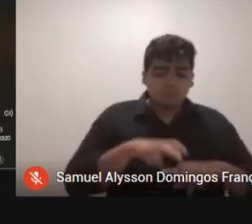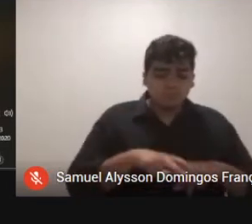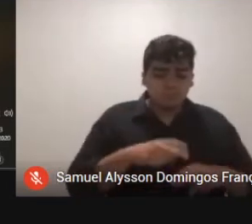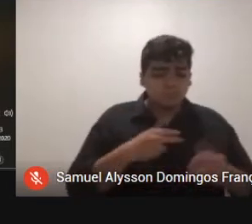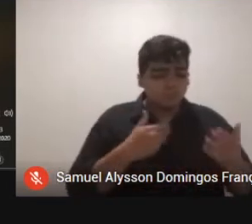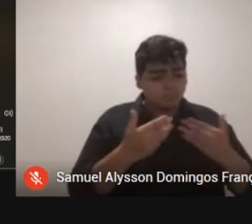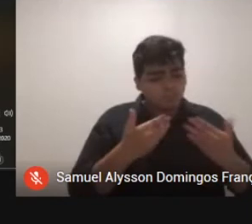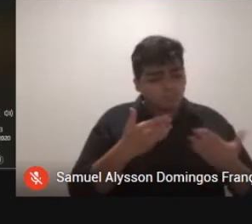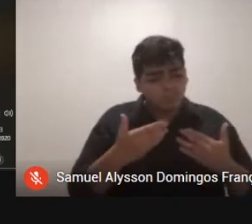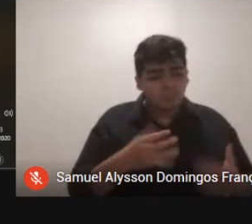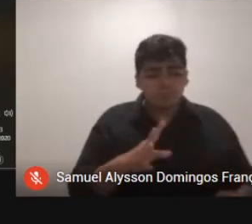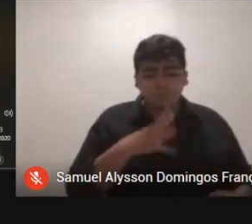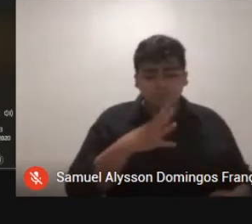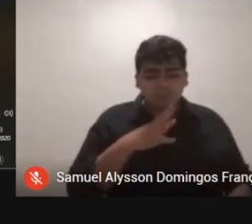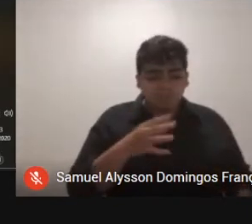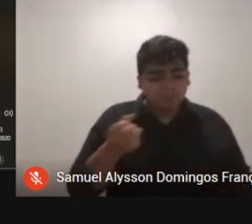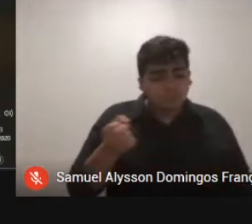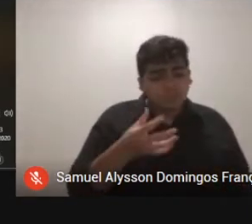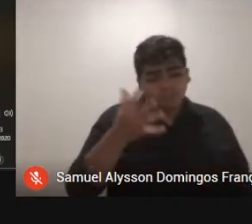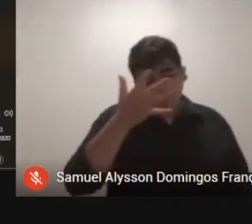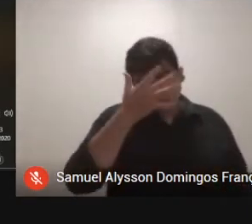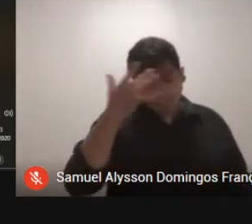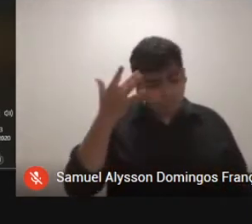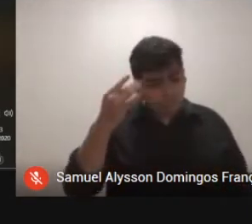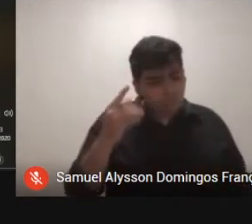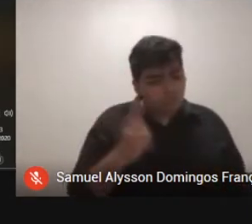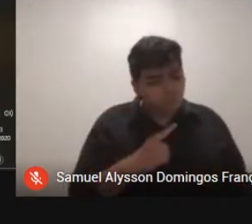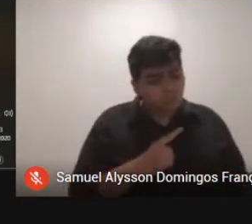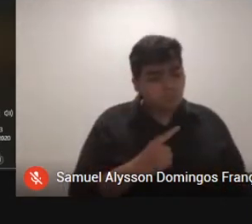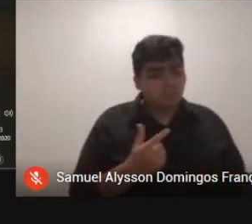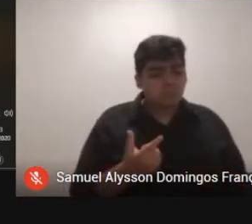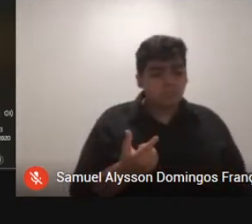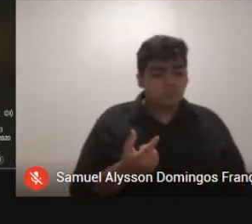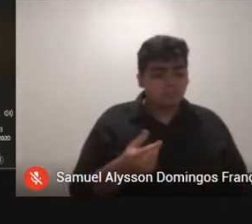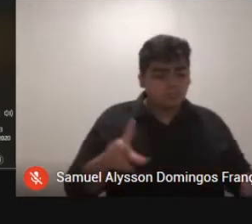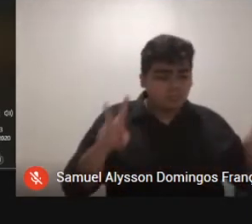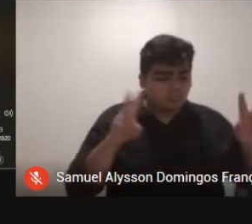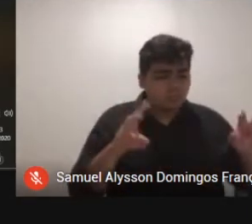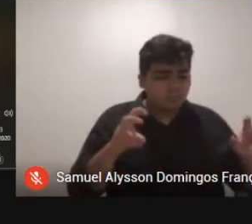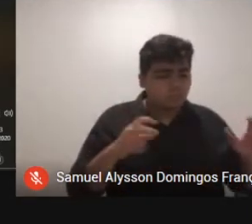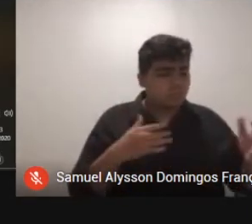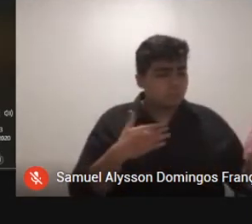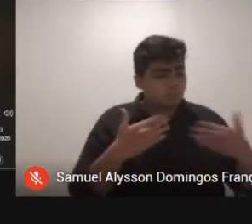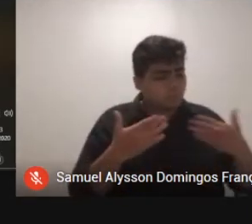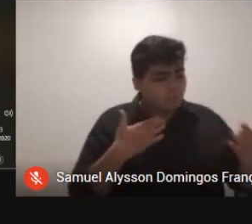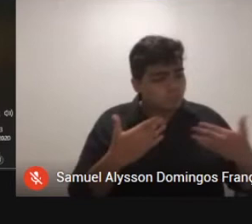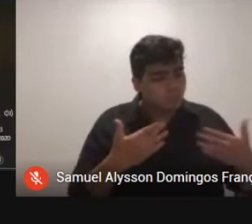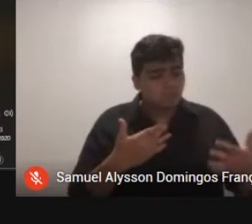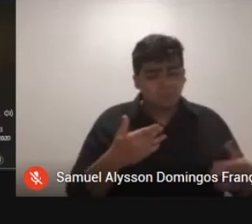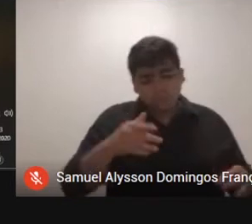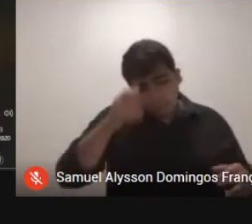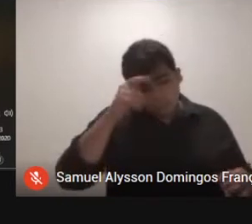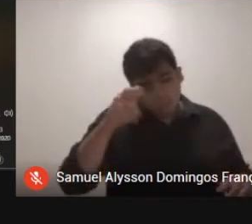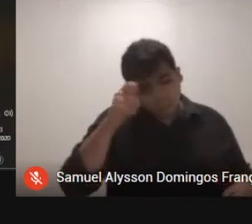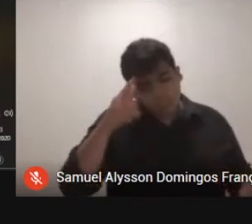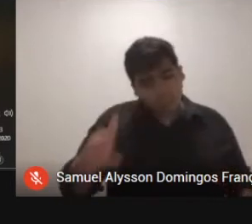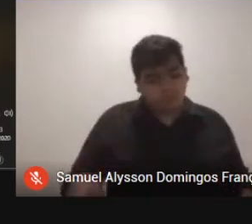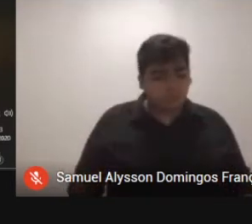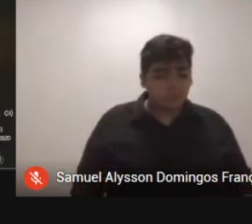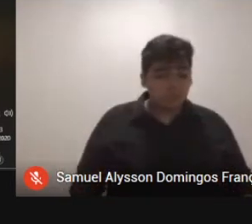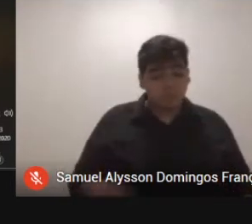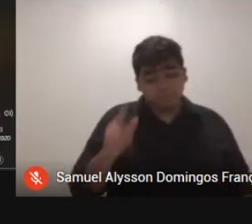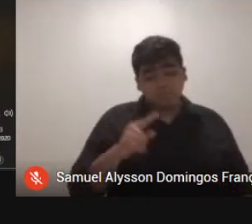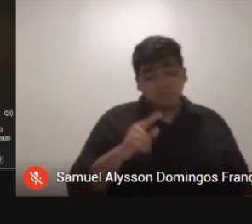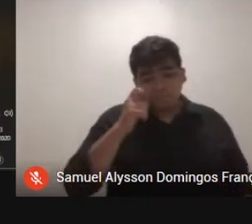conhecer novas pessoas, e a partir daí gerar assuntos, conversas, ideias. Então, foi muito